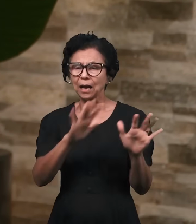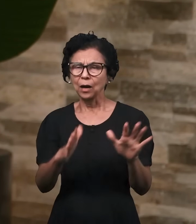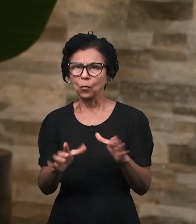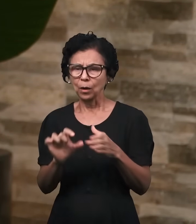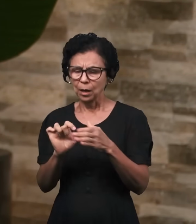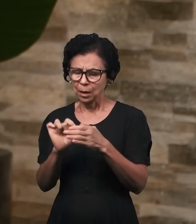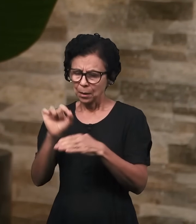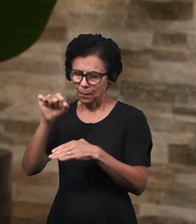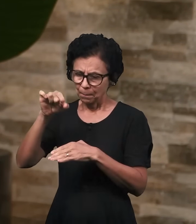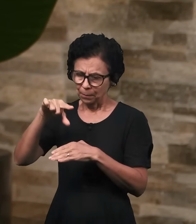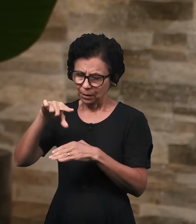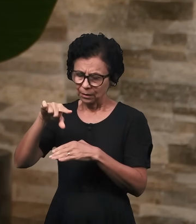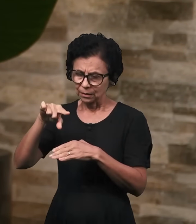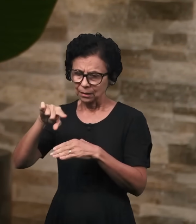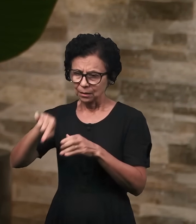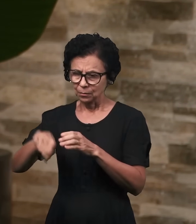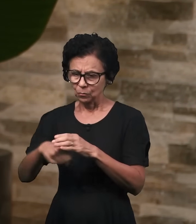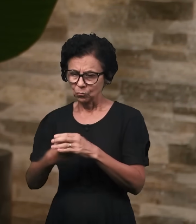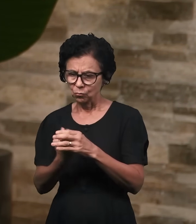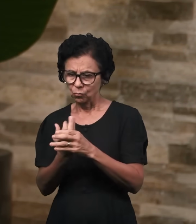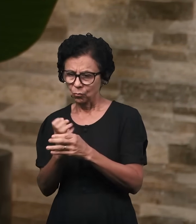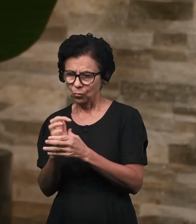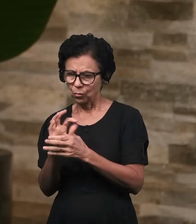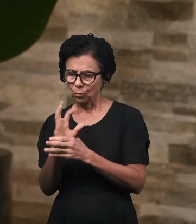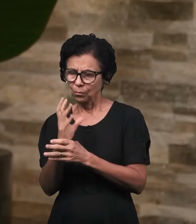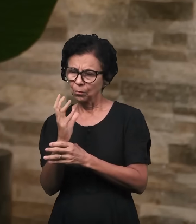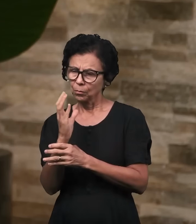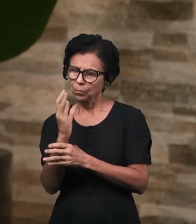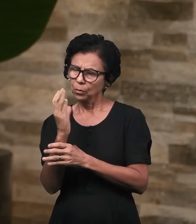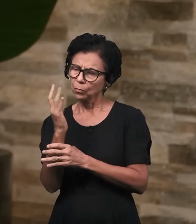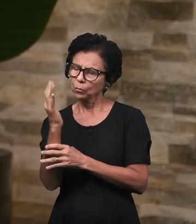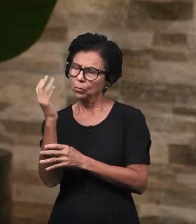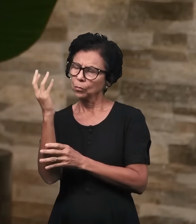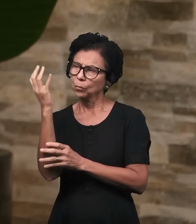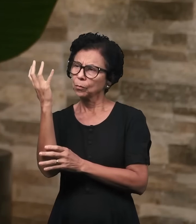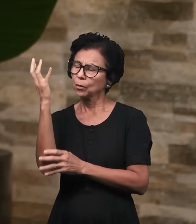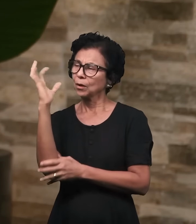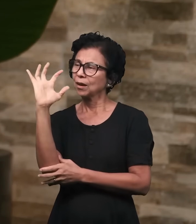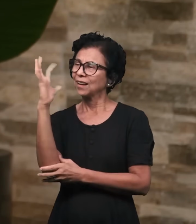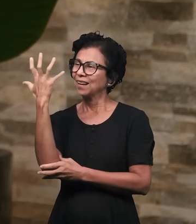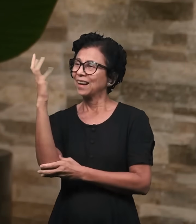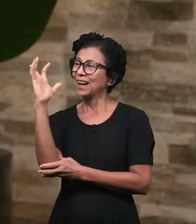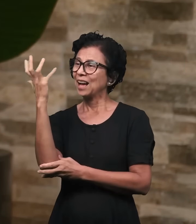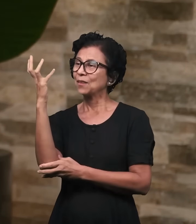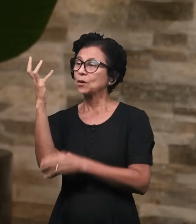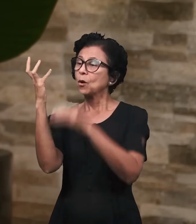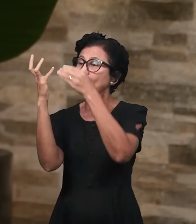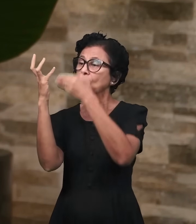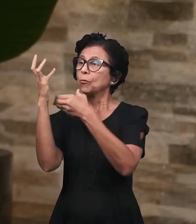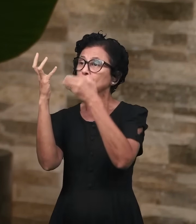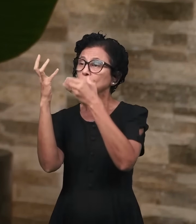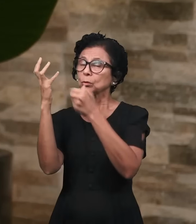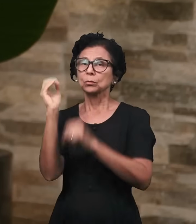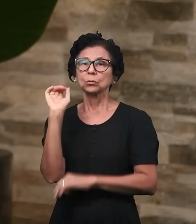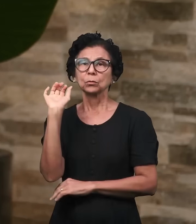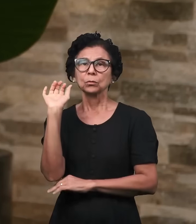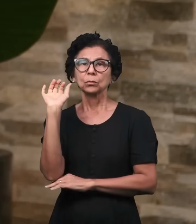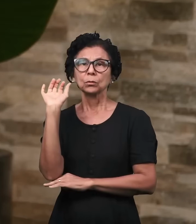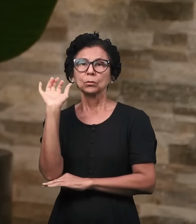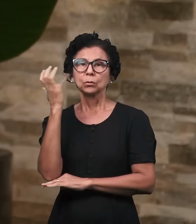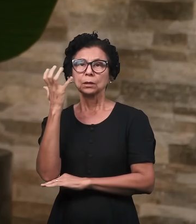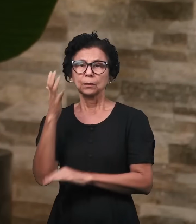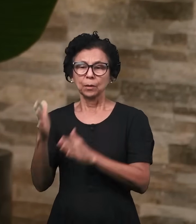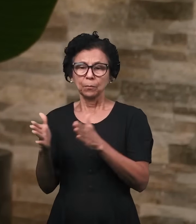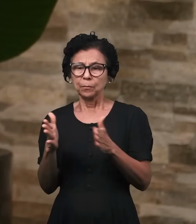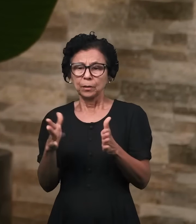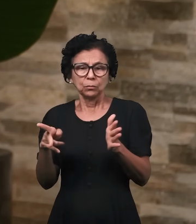dá o seu fruto na estação própria. Quando nós olhamos, pastor, por exemplo, rede social, que hoje é muito comum, todos